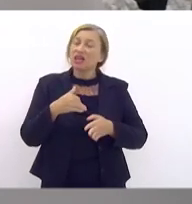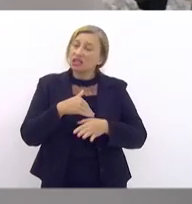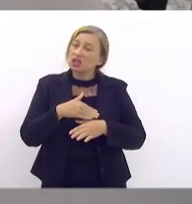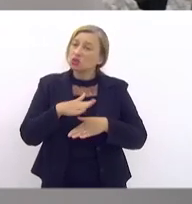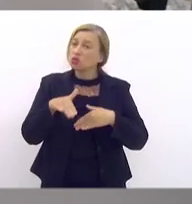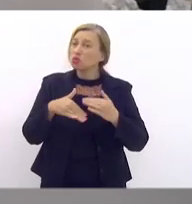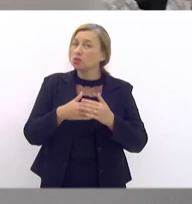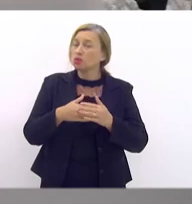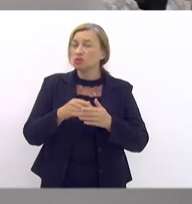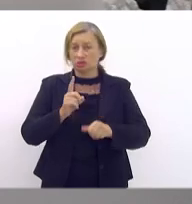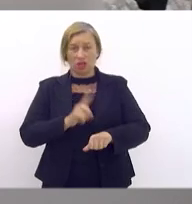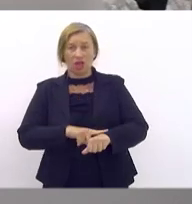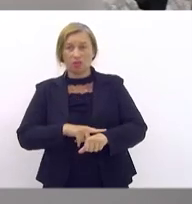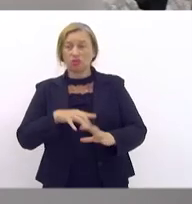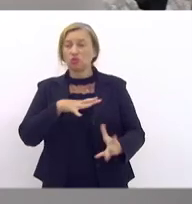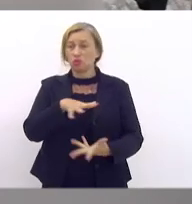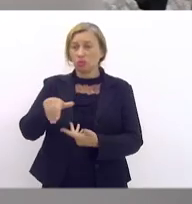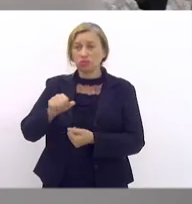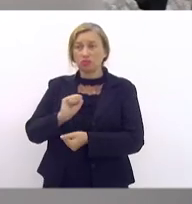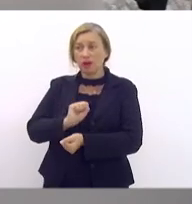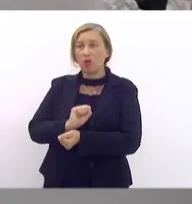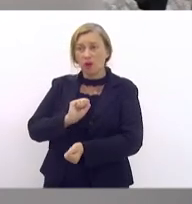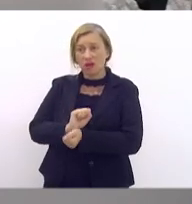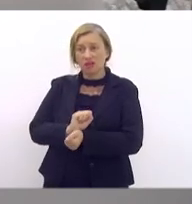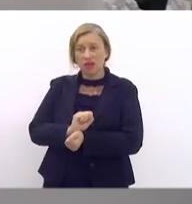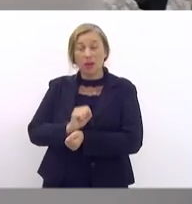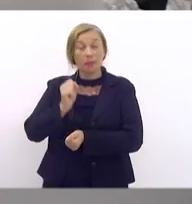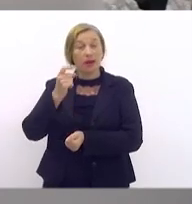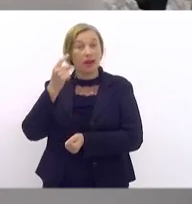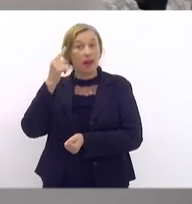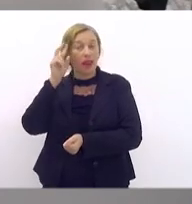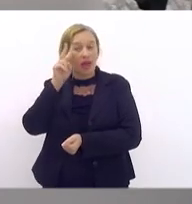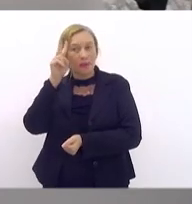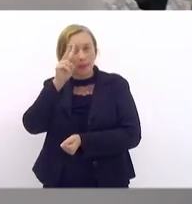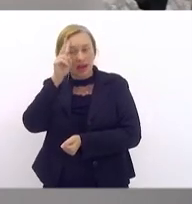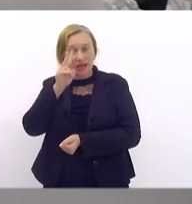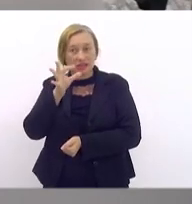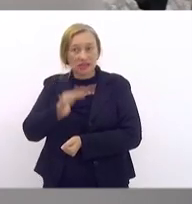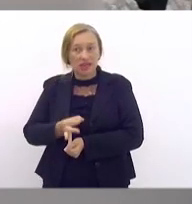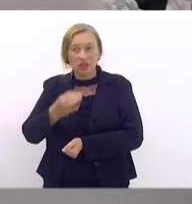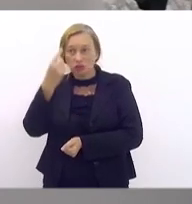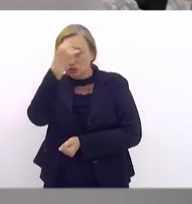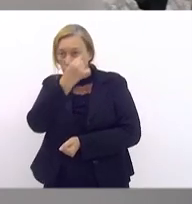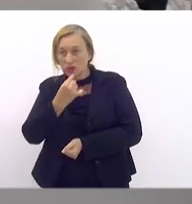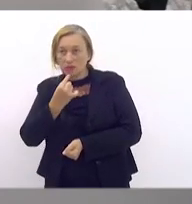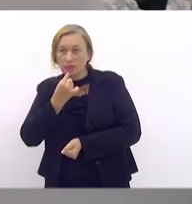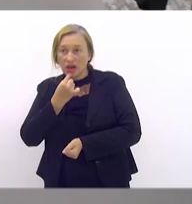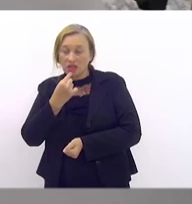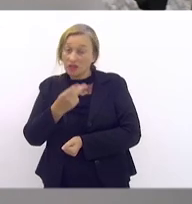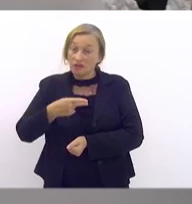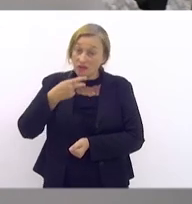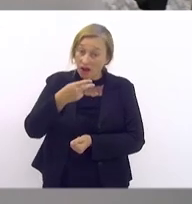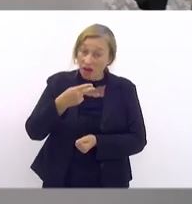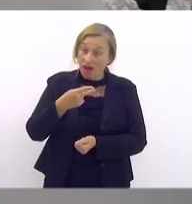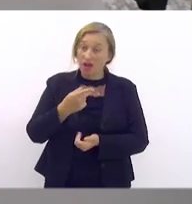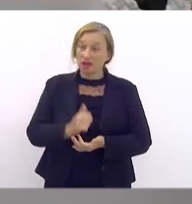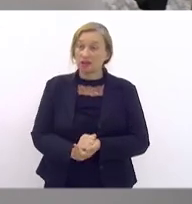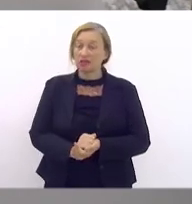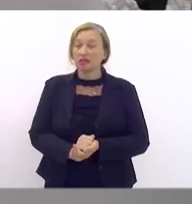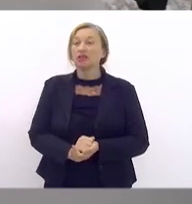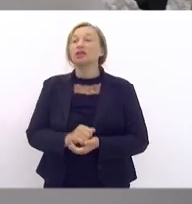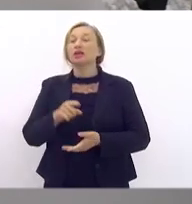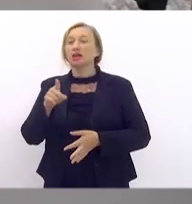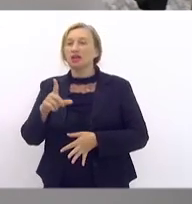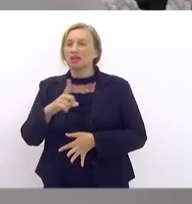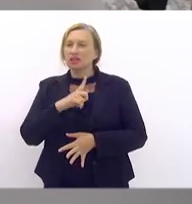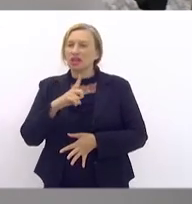se for um reconhecimento pessoal e isso hoje a gente faz na delegacia escola dentro da cpol né porque lá